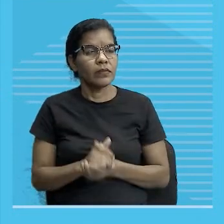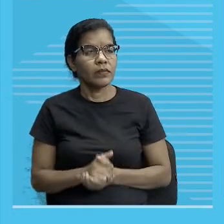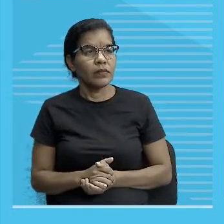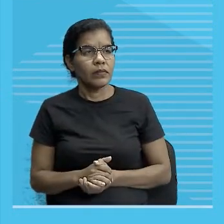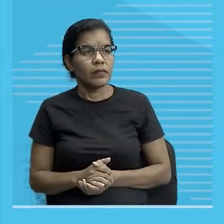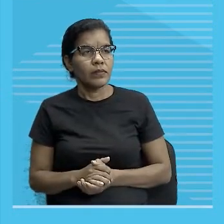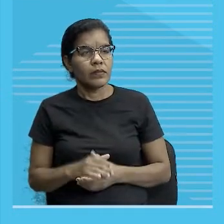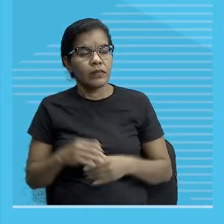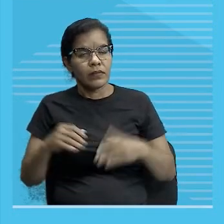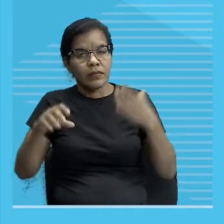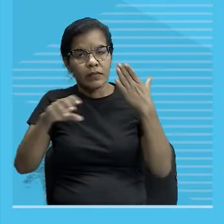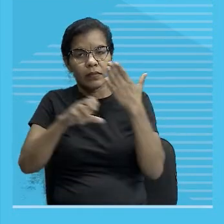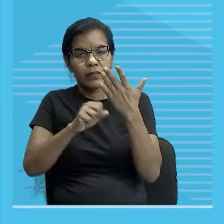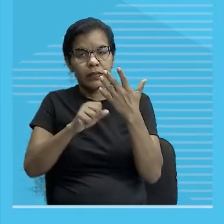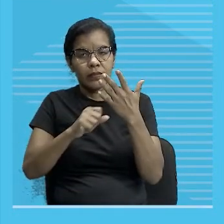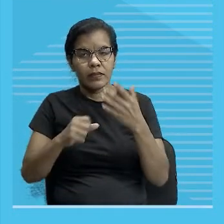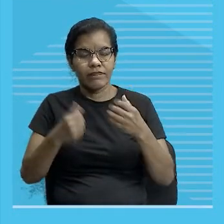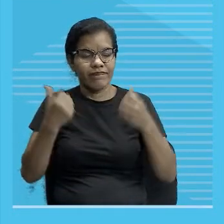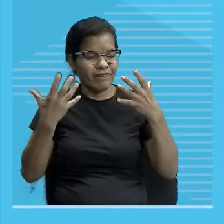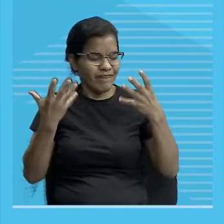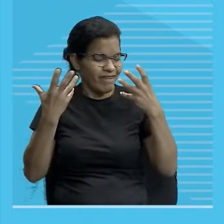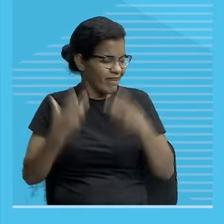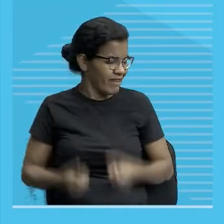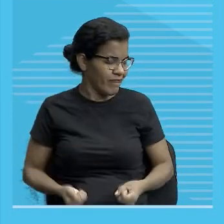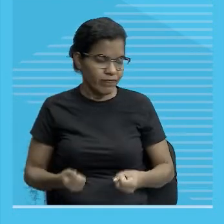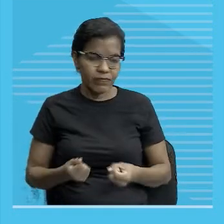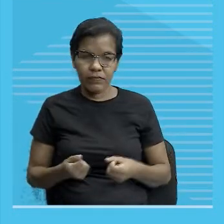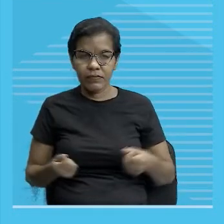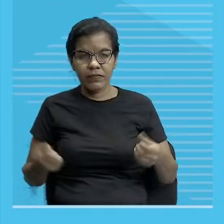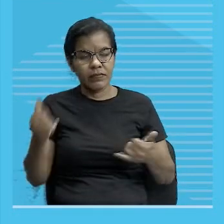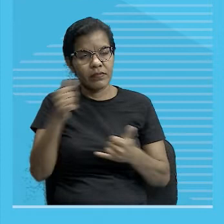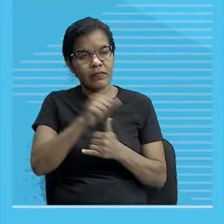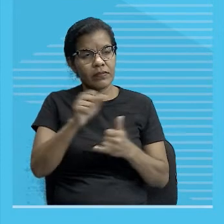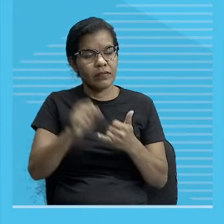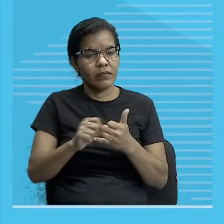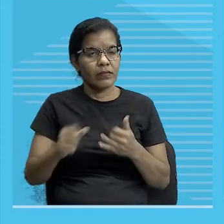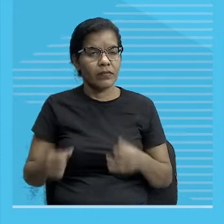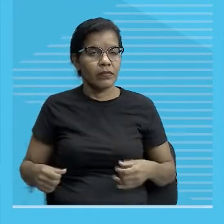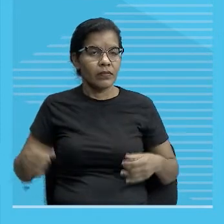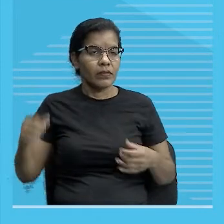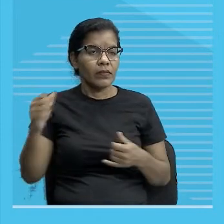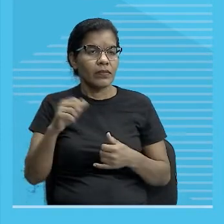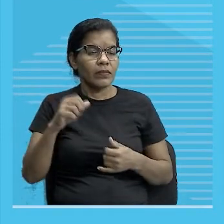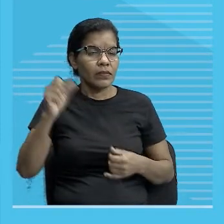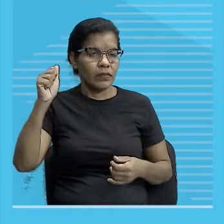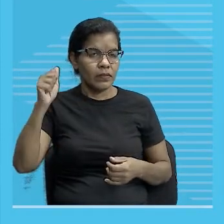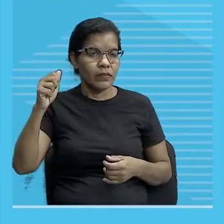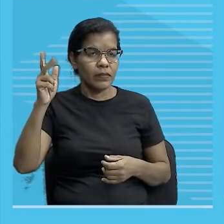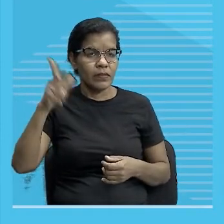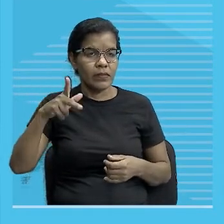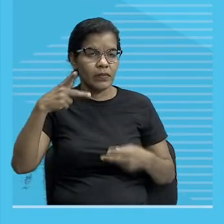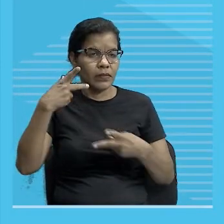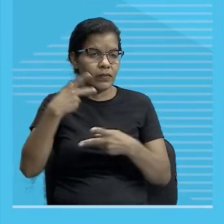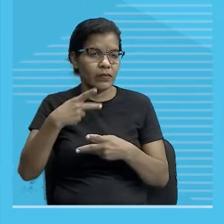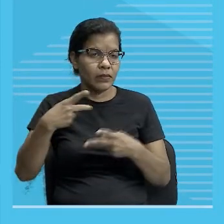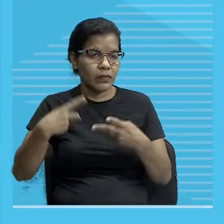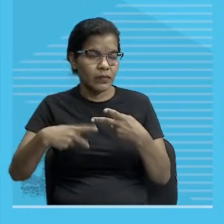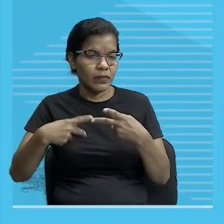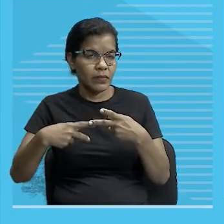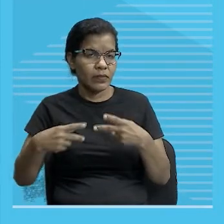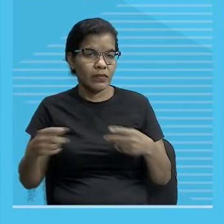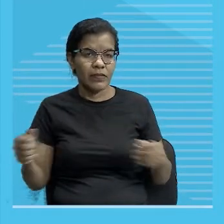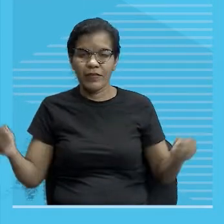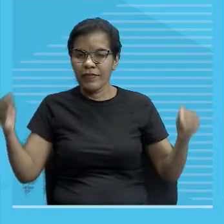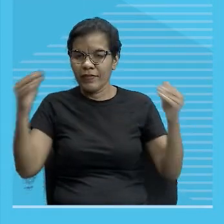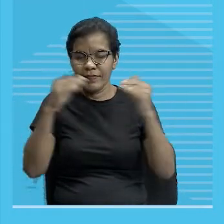esse substantivo não aceita o artigo. E este a preposição também, ó, não vai se combinar